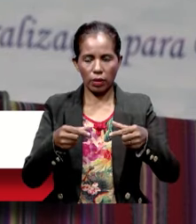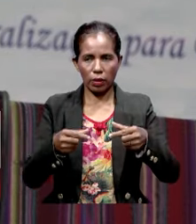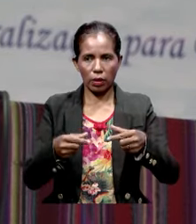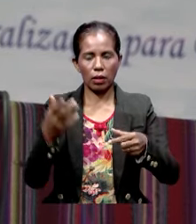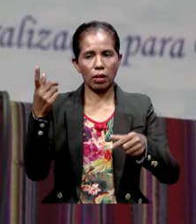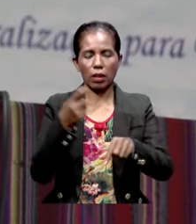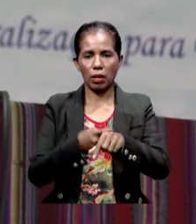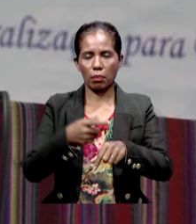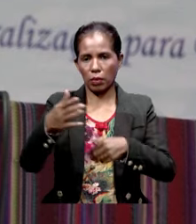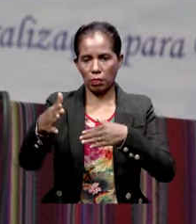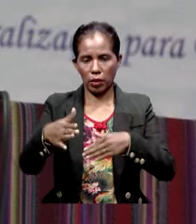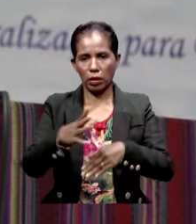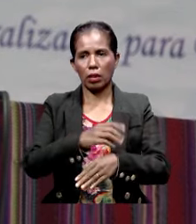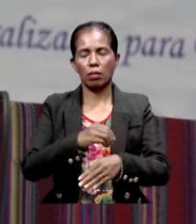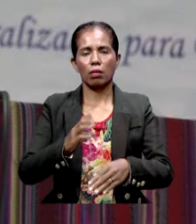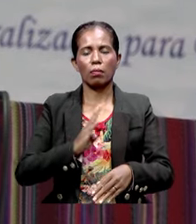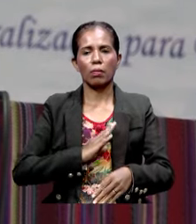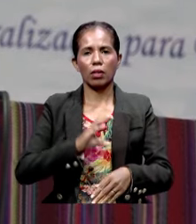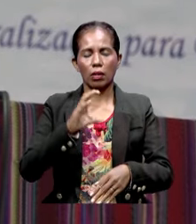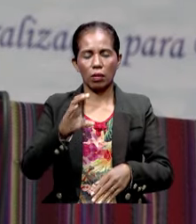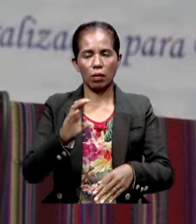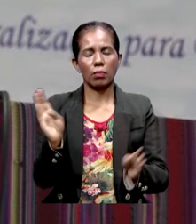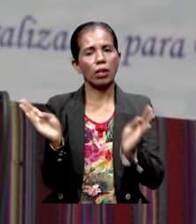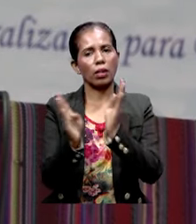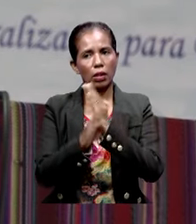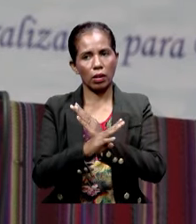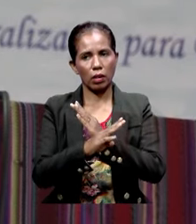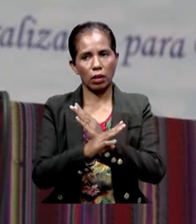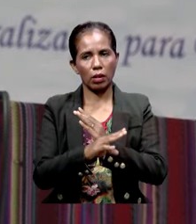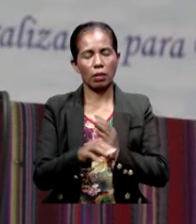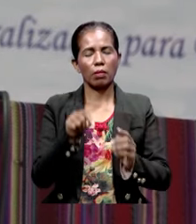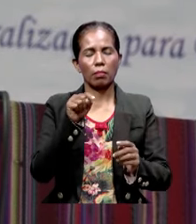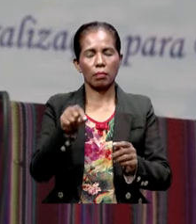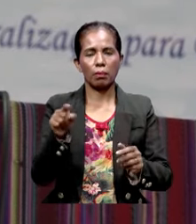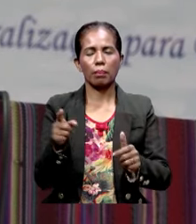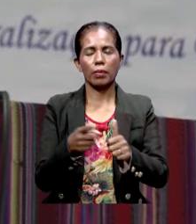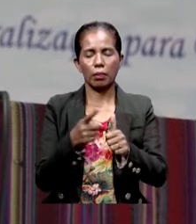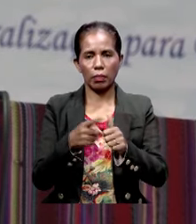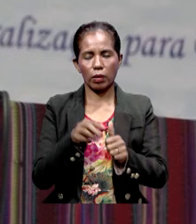a depubada Baucau Belesai, um dos primeiros municípios.